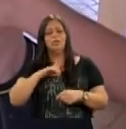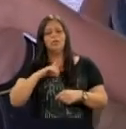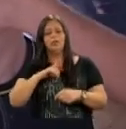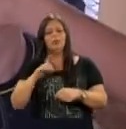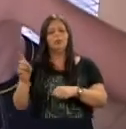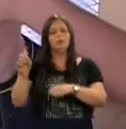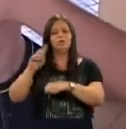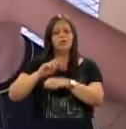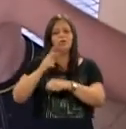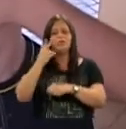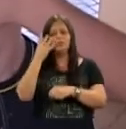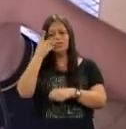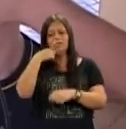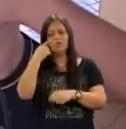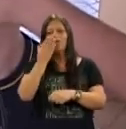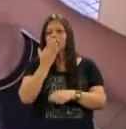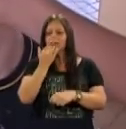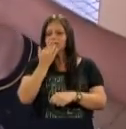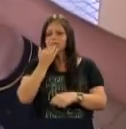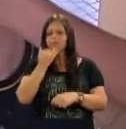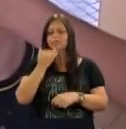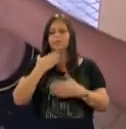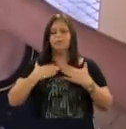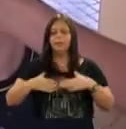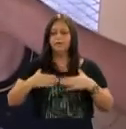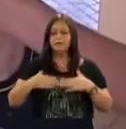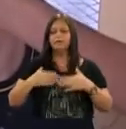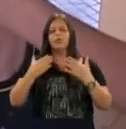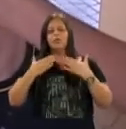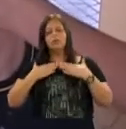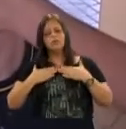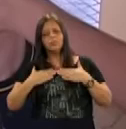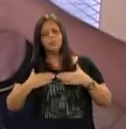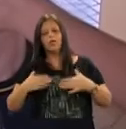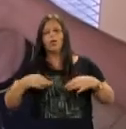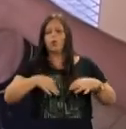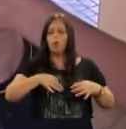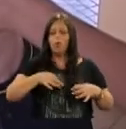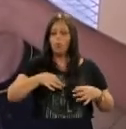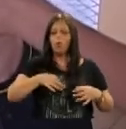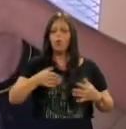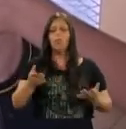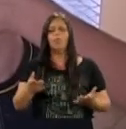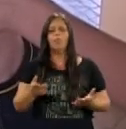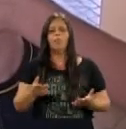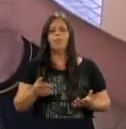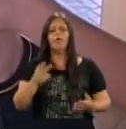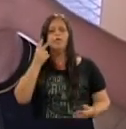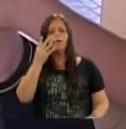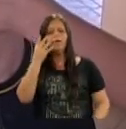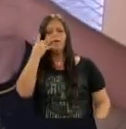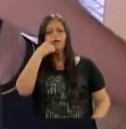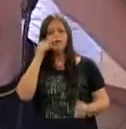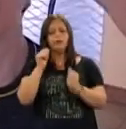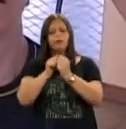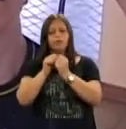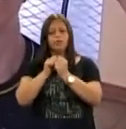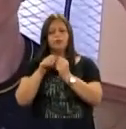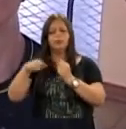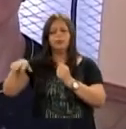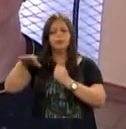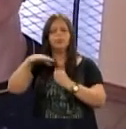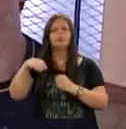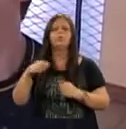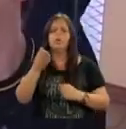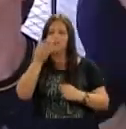24 horas é a alimentação é o banho é o descanso é a roupa né as 24 horas com eles e ver em alguns